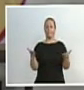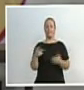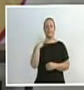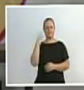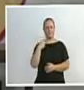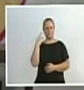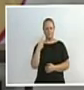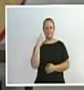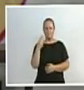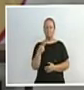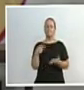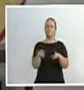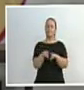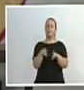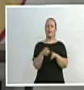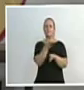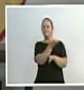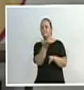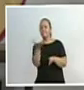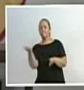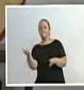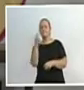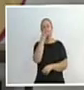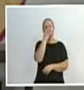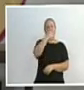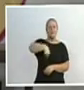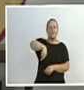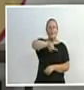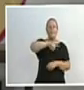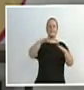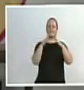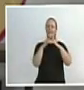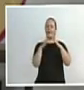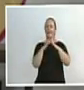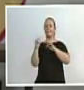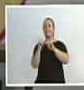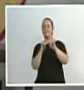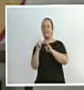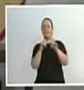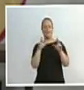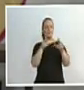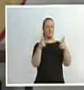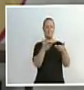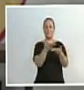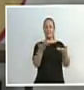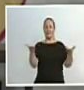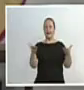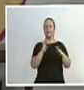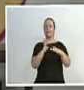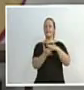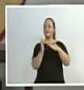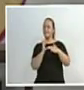e o senhor e a senhora também que nos honram, nos acompanhando em seus lares, e quem nos acompanha também nas redes